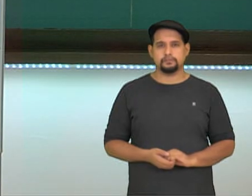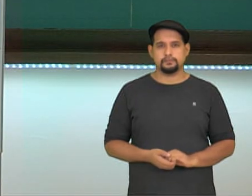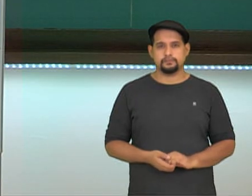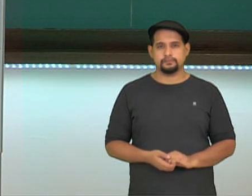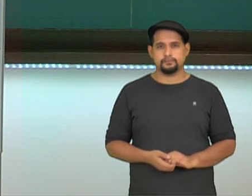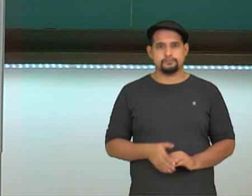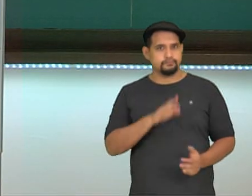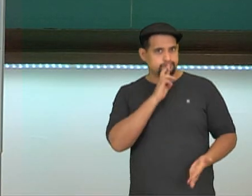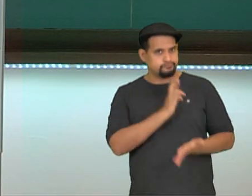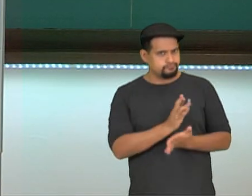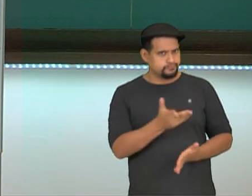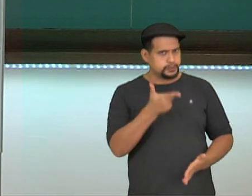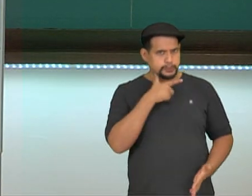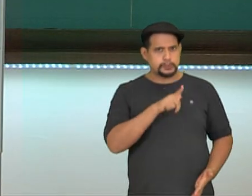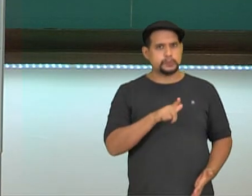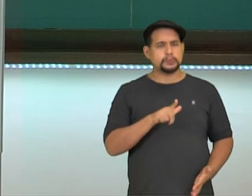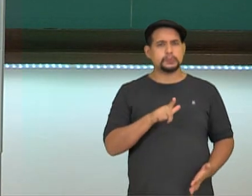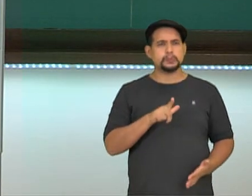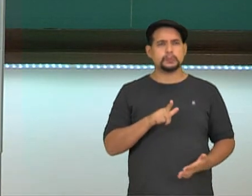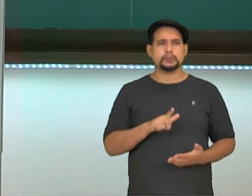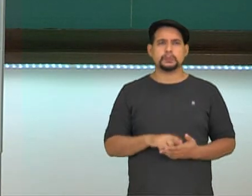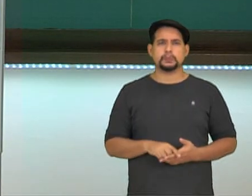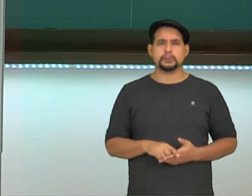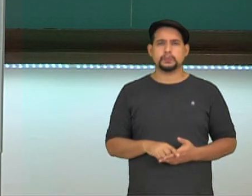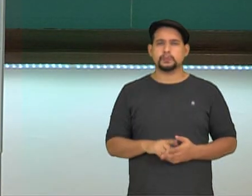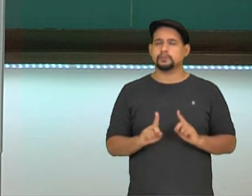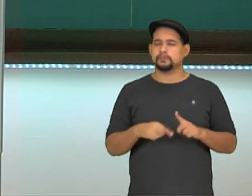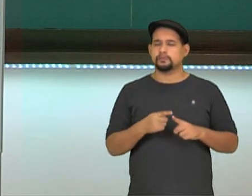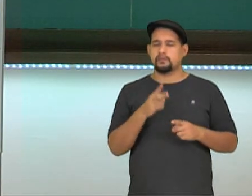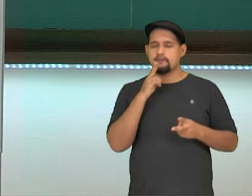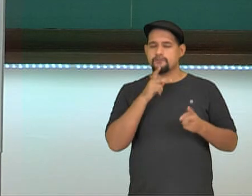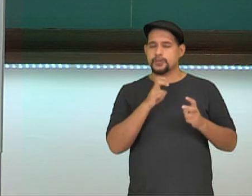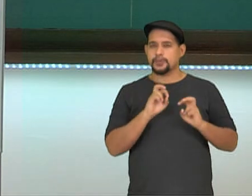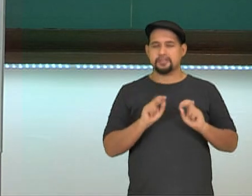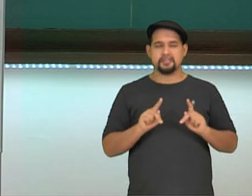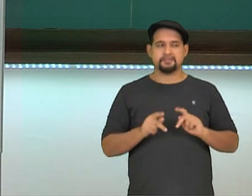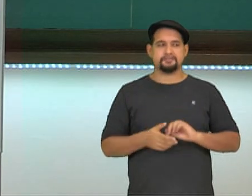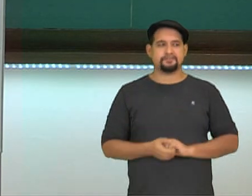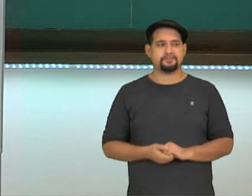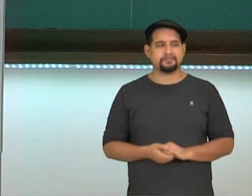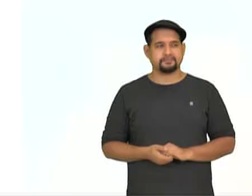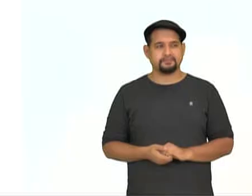Aí o pessoal respondeu lá, manda o seu professor lá e nós vamos dar uma olhadinha, tá bom?